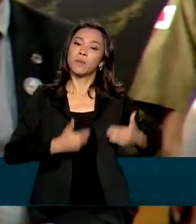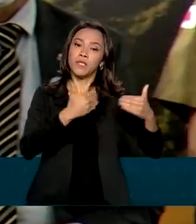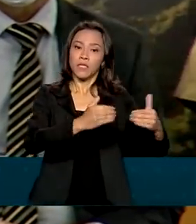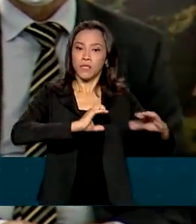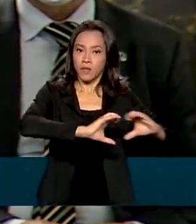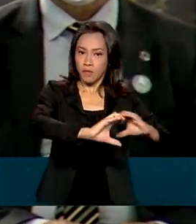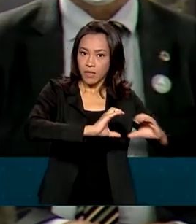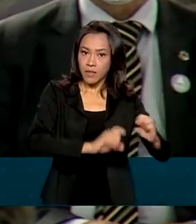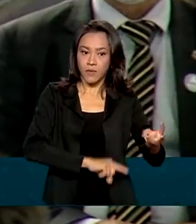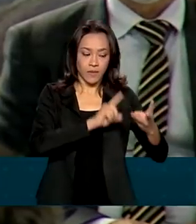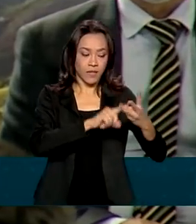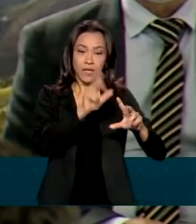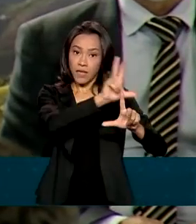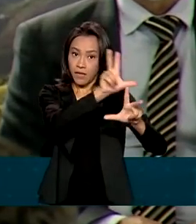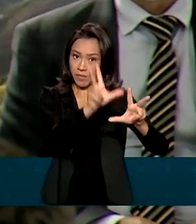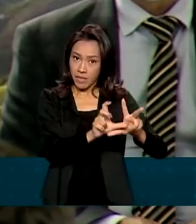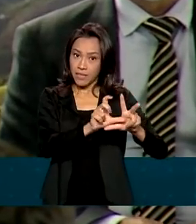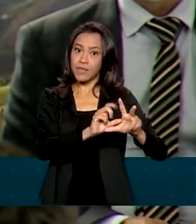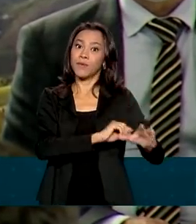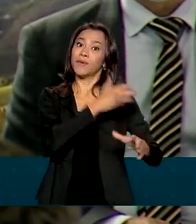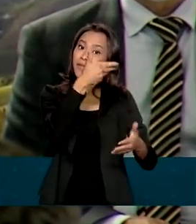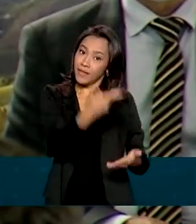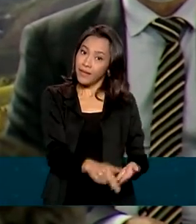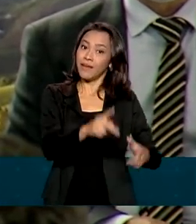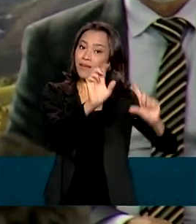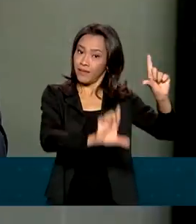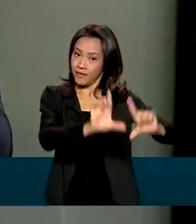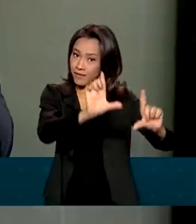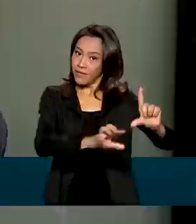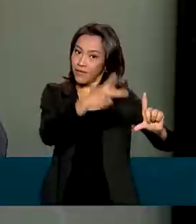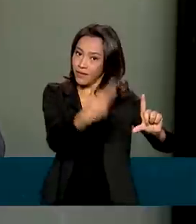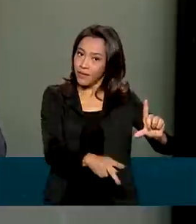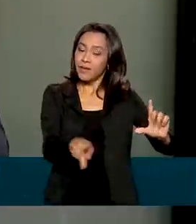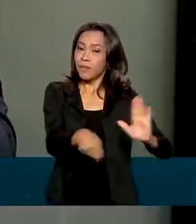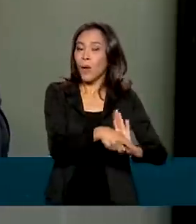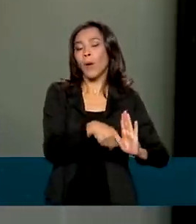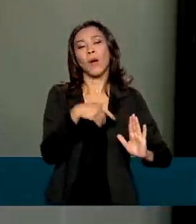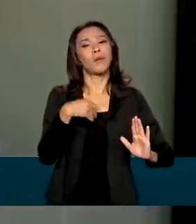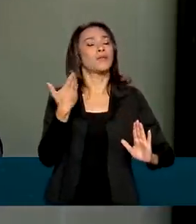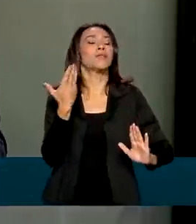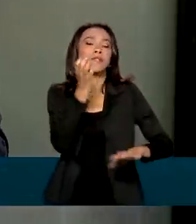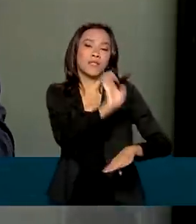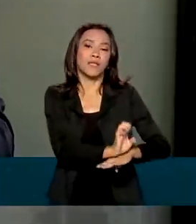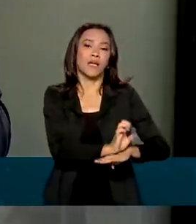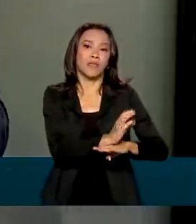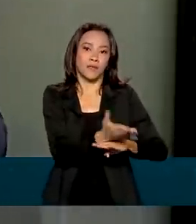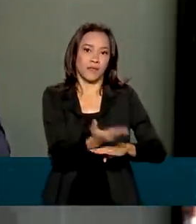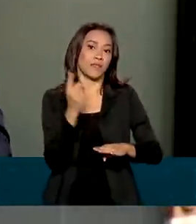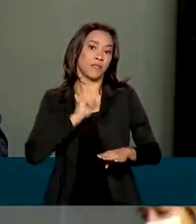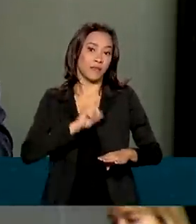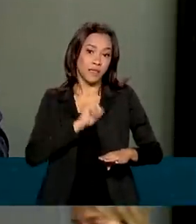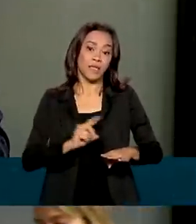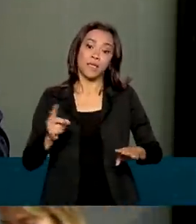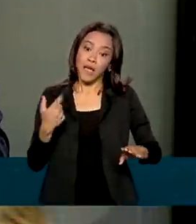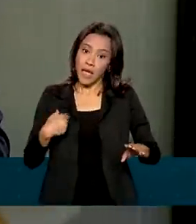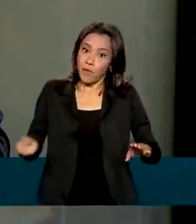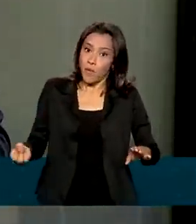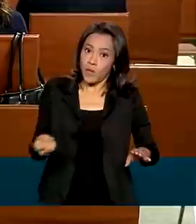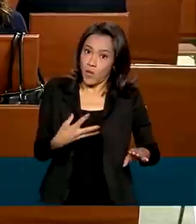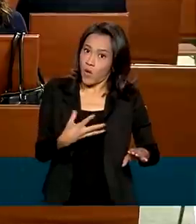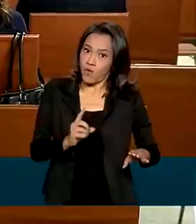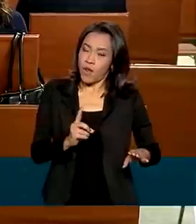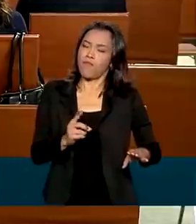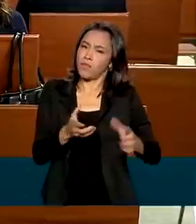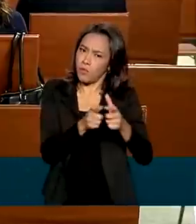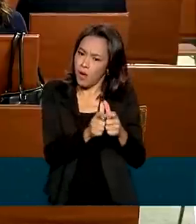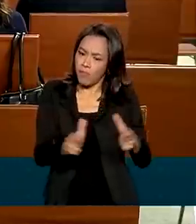Comunicações TV Brasil EA Rede Minas que a gente já tem uma parceria de 2015 então é uma parceria nova editar expandindo